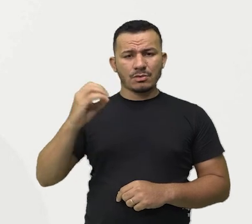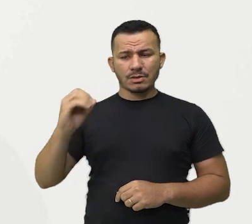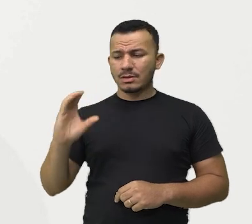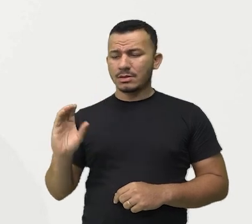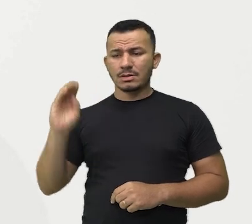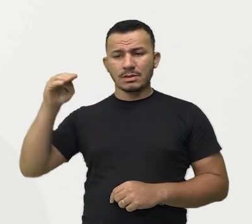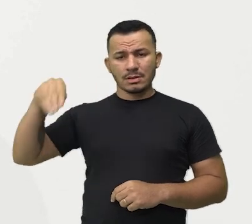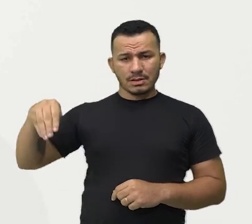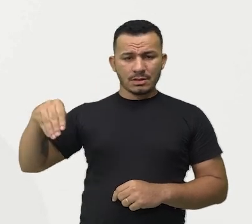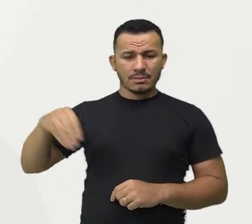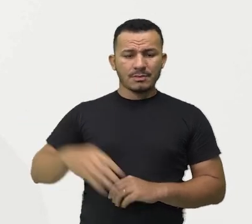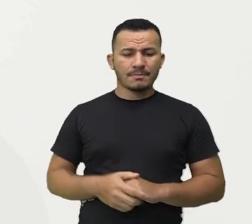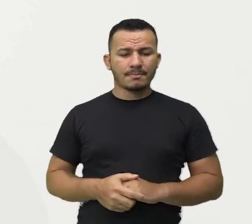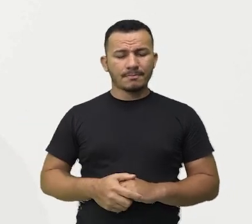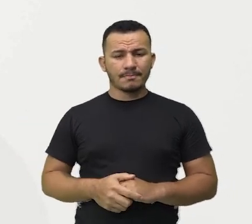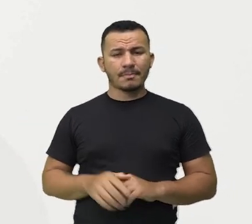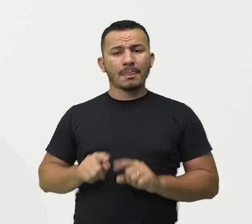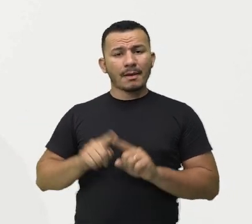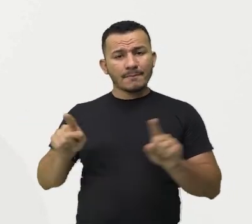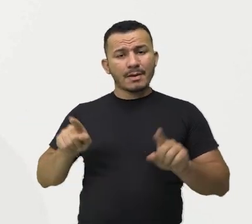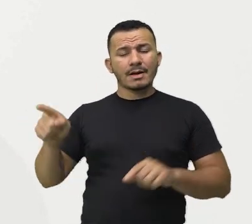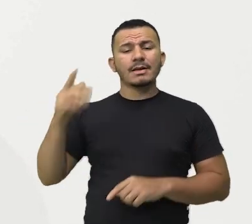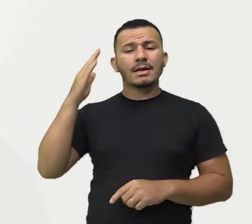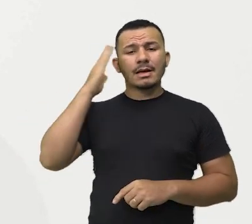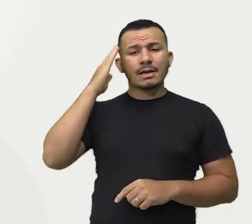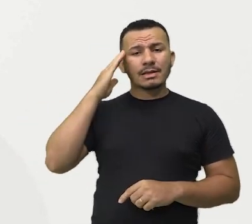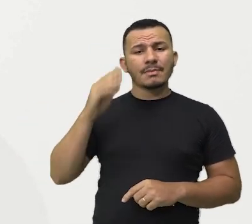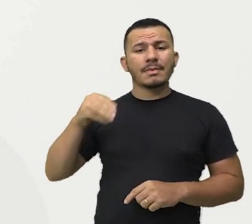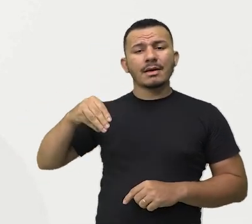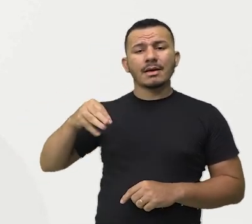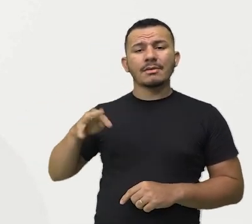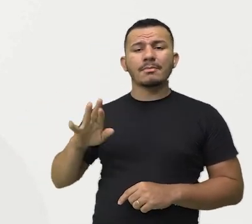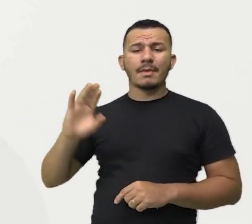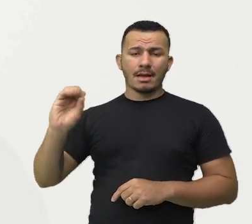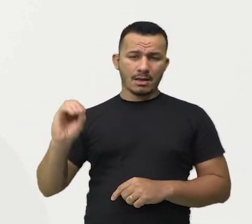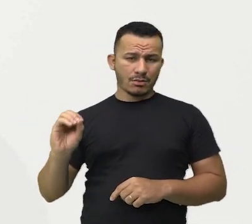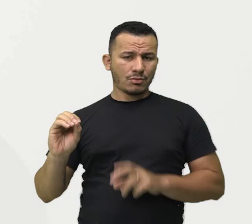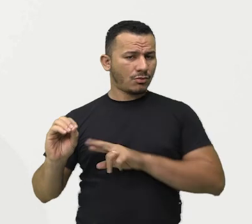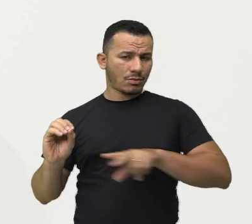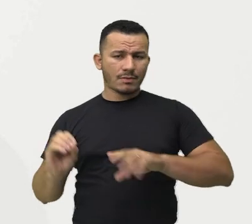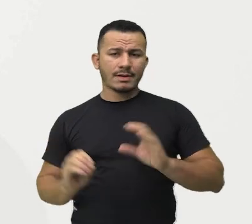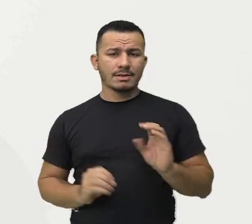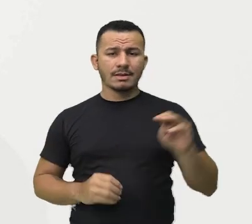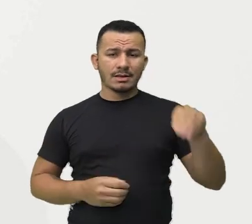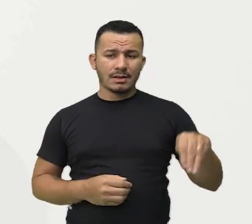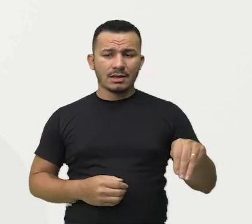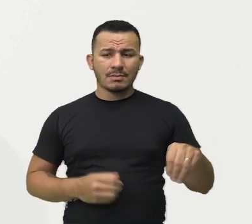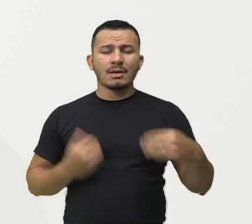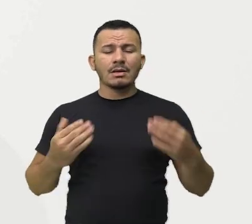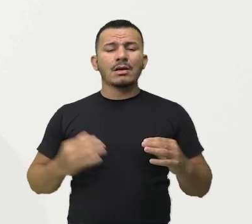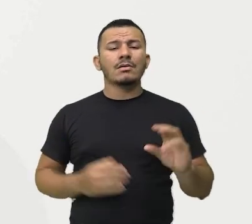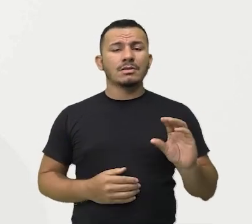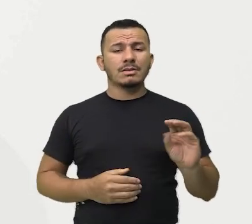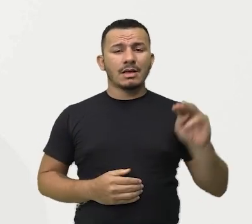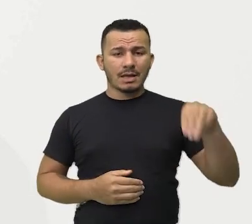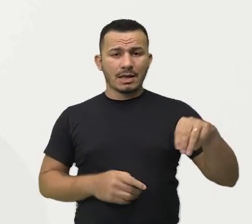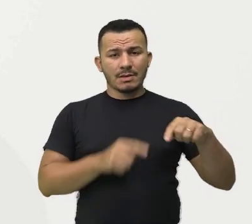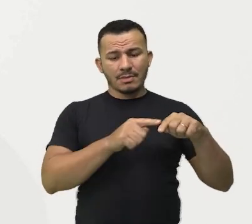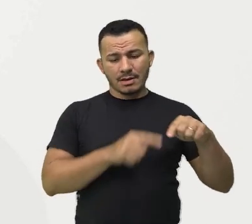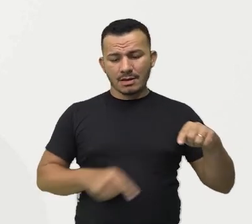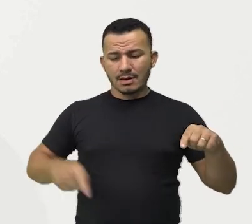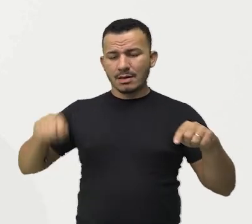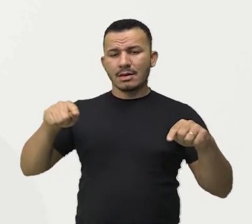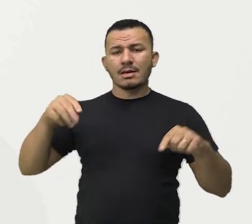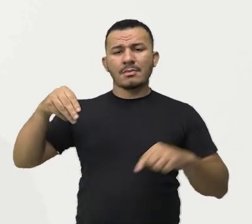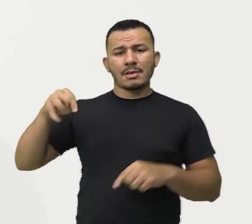64.800 centímetros. Mas a questão pede a resposta em metro. E aí a gente tem que lembrar que de centímetro